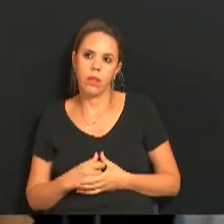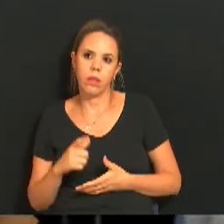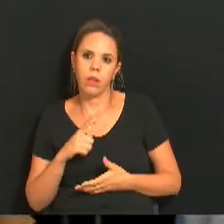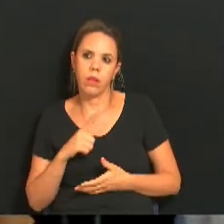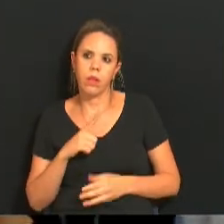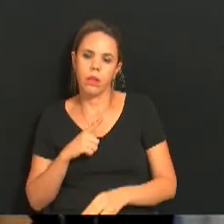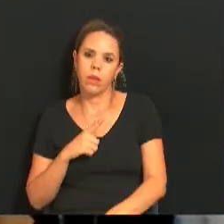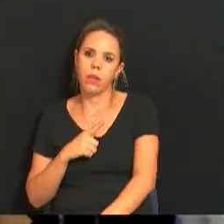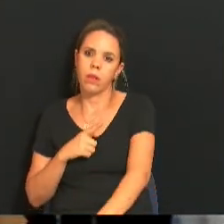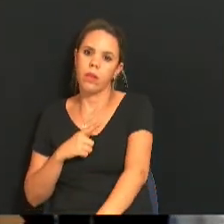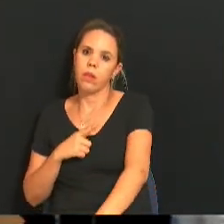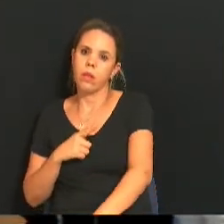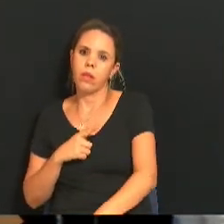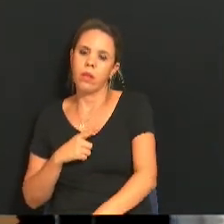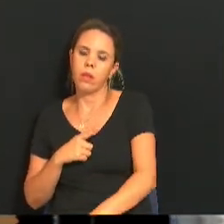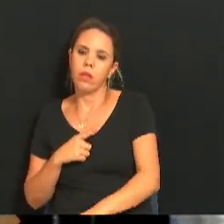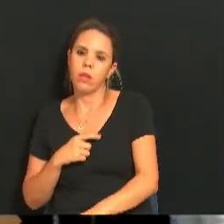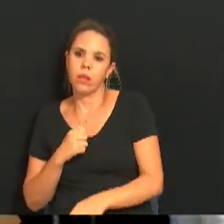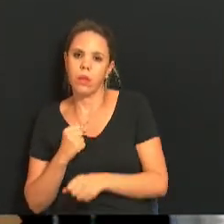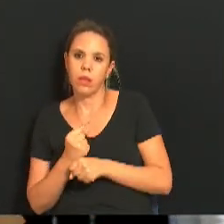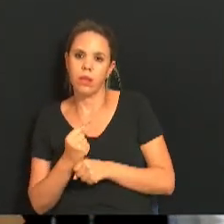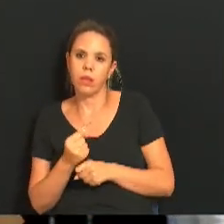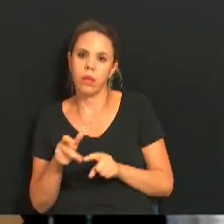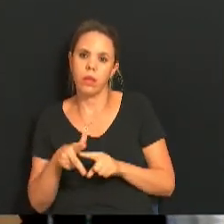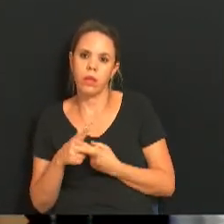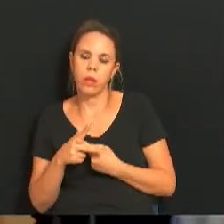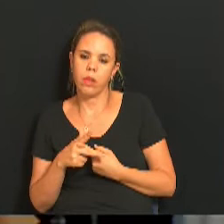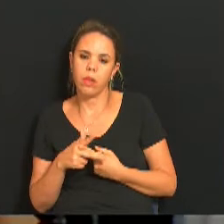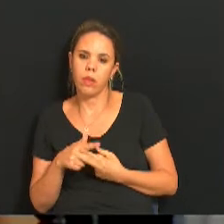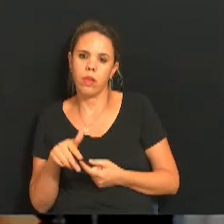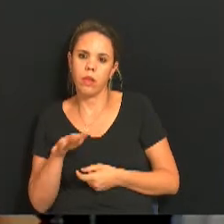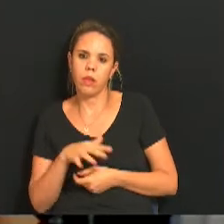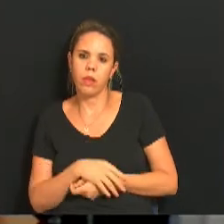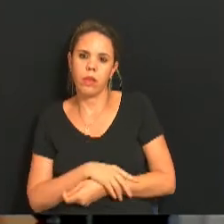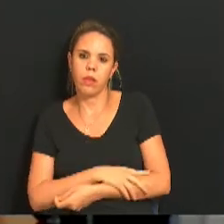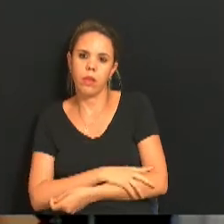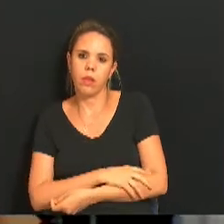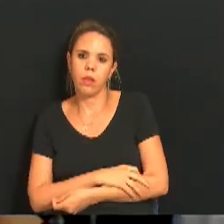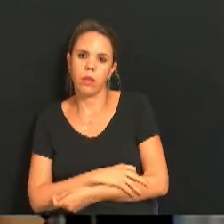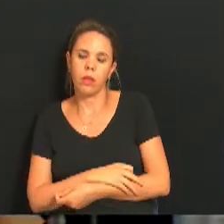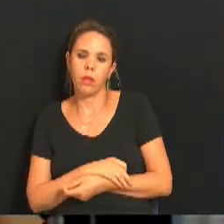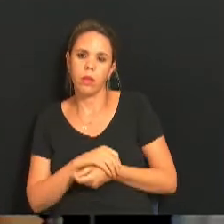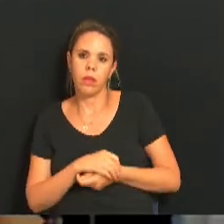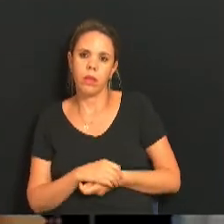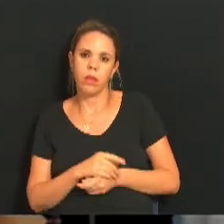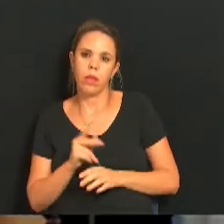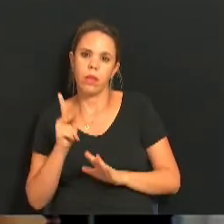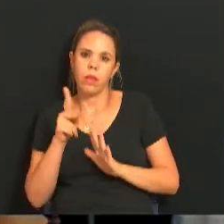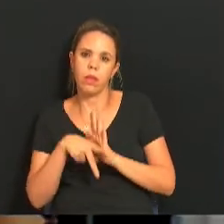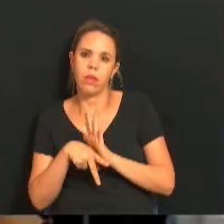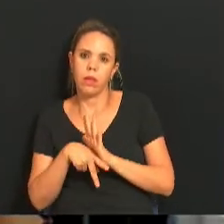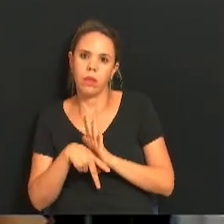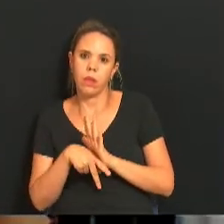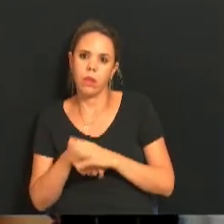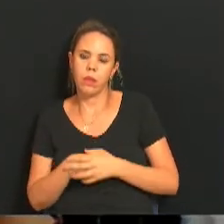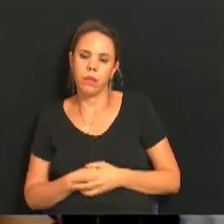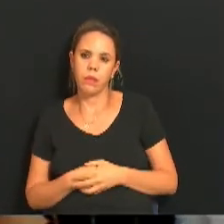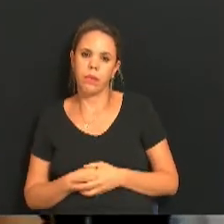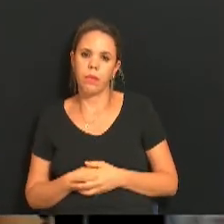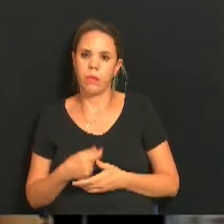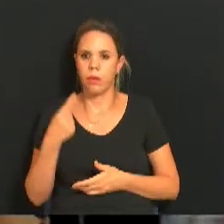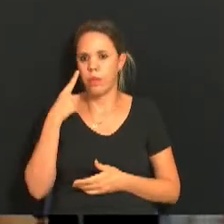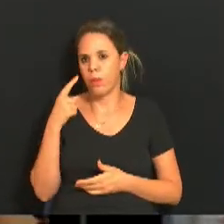aí o complexo revitalizado restaurado né no projeto que seja muito